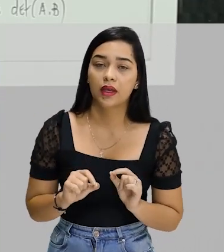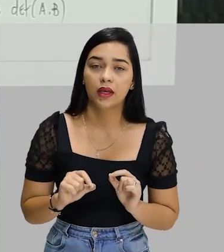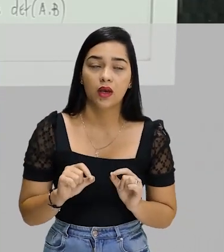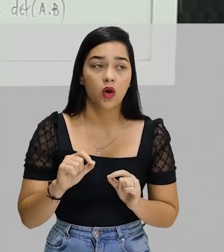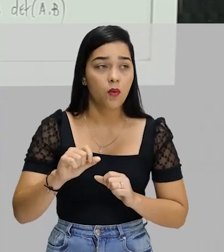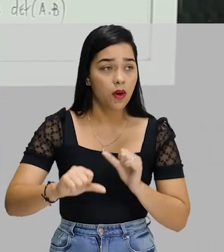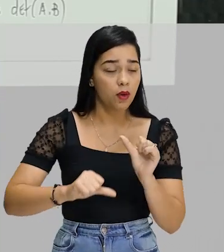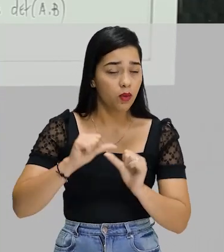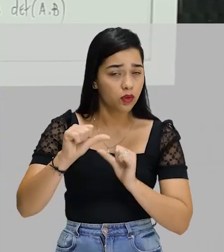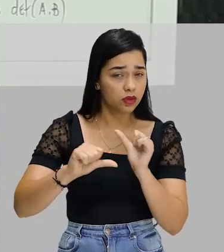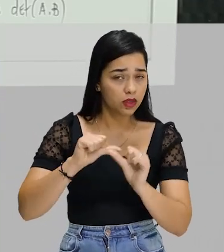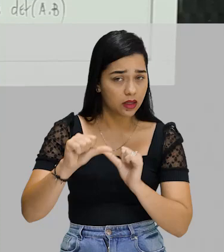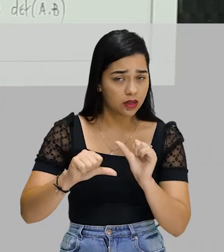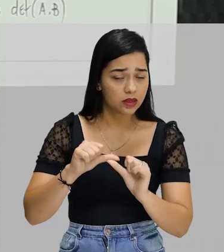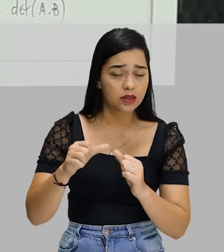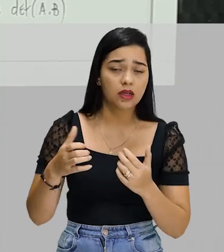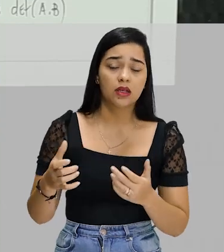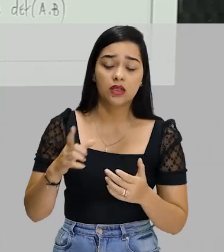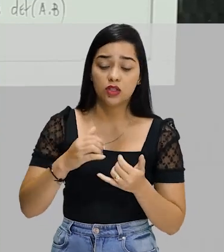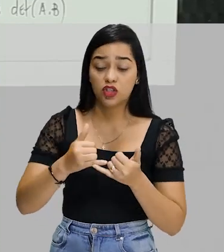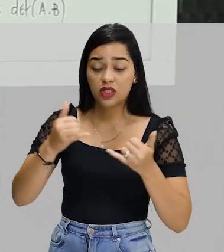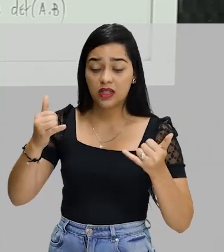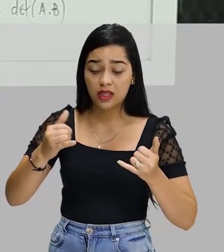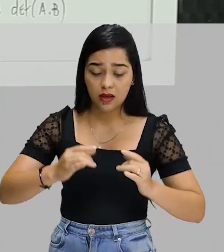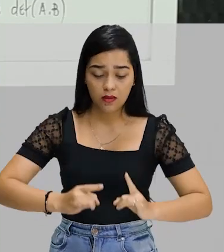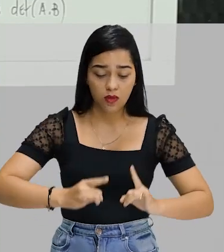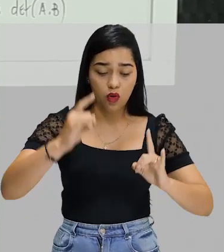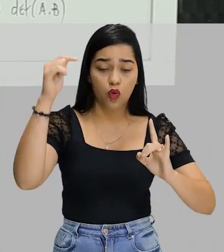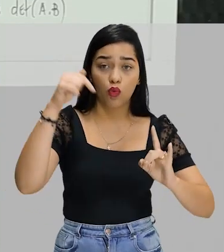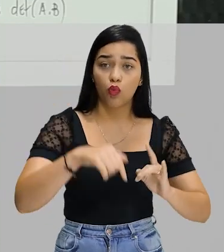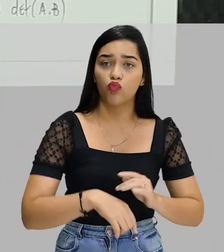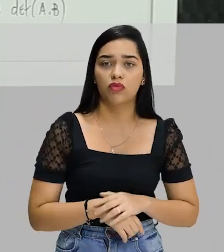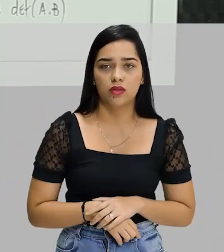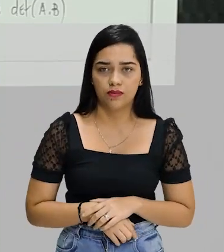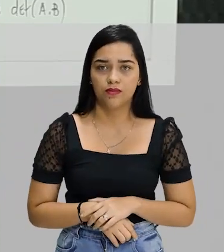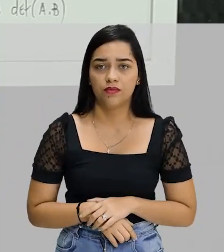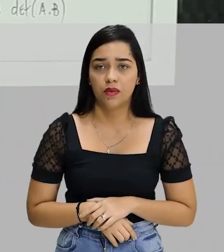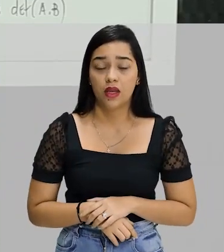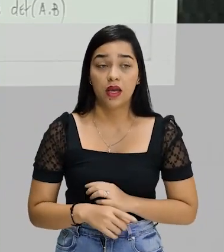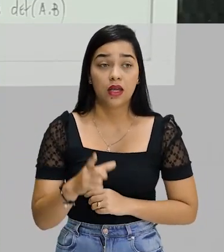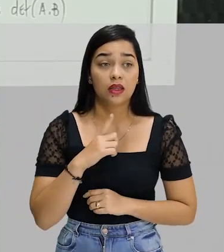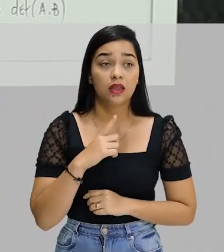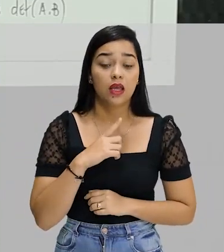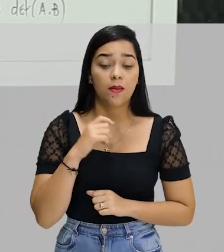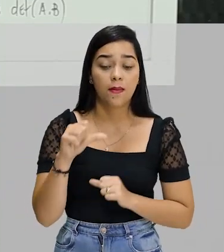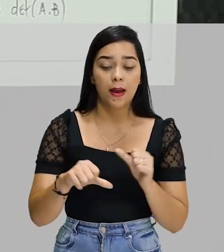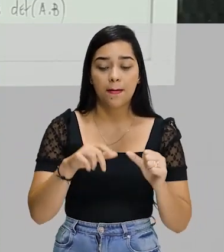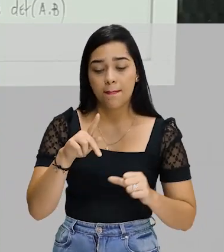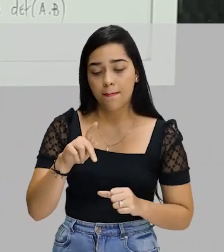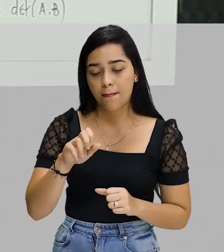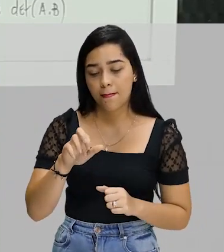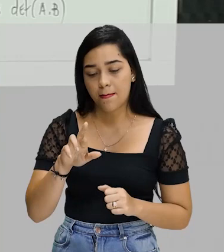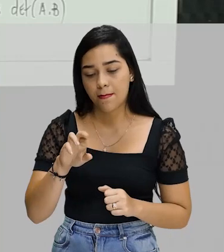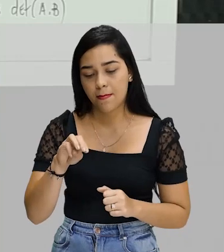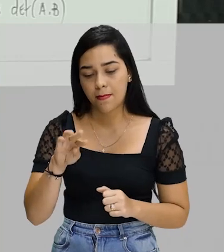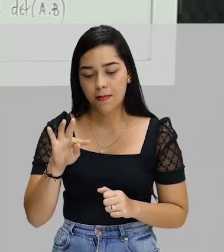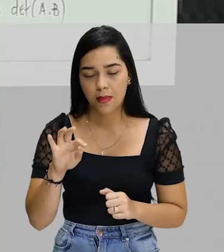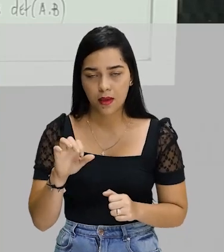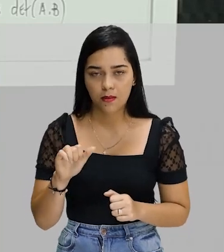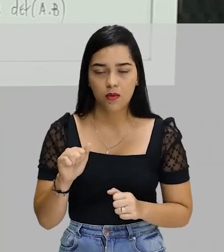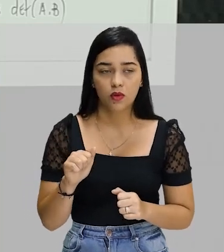uma mudança de linha por coluna. Olha só, eu fiz uma permuta, né? Essa